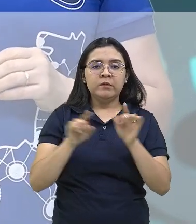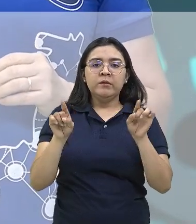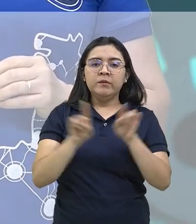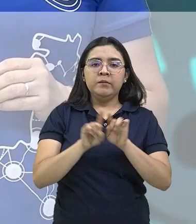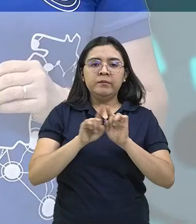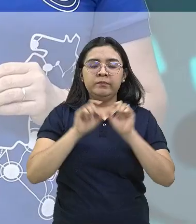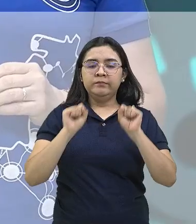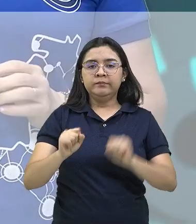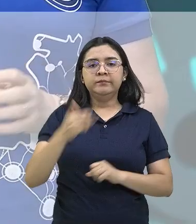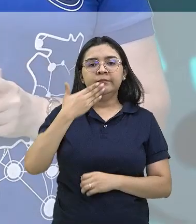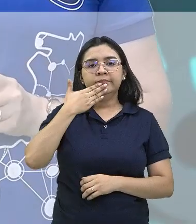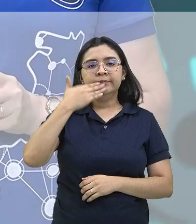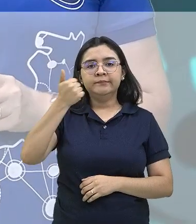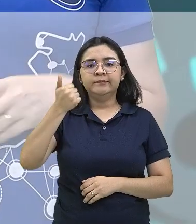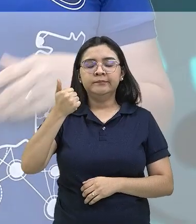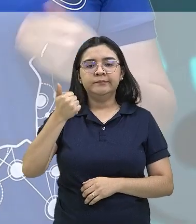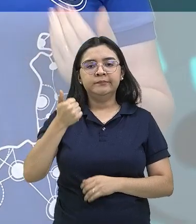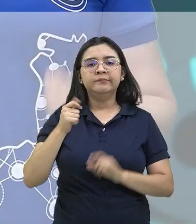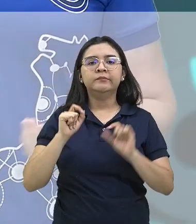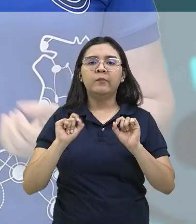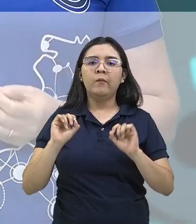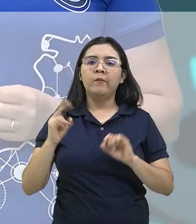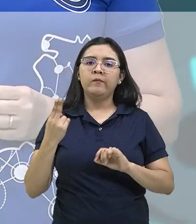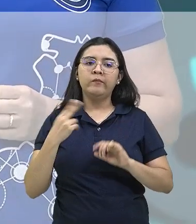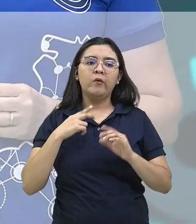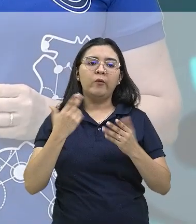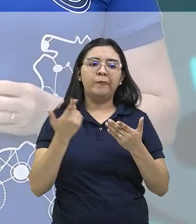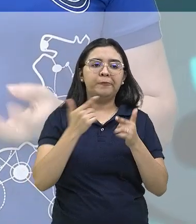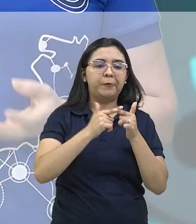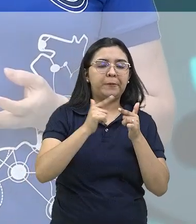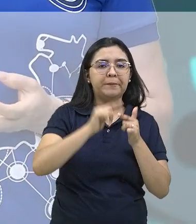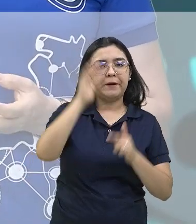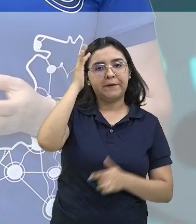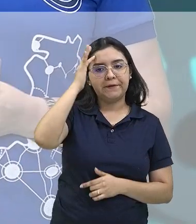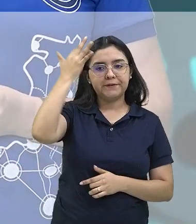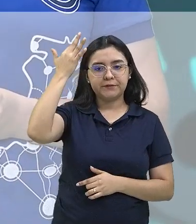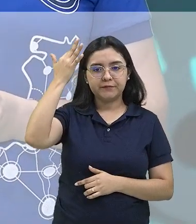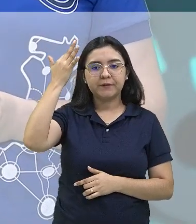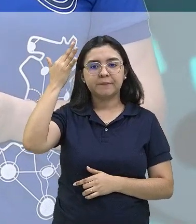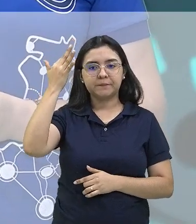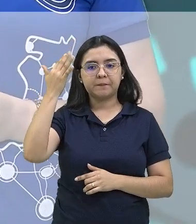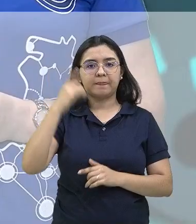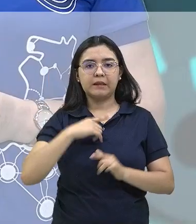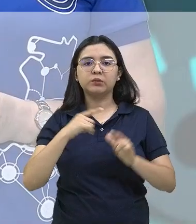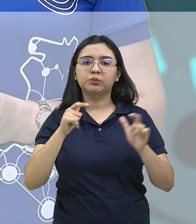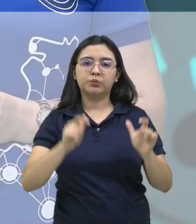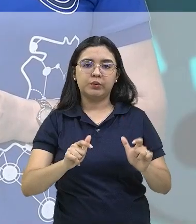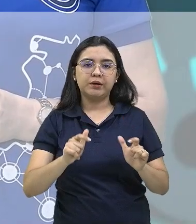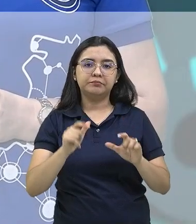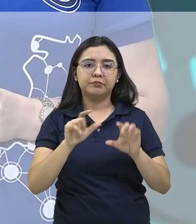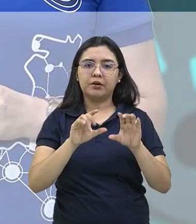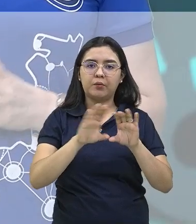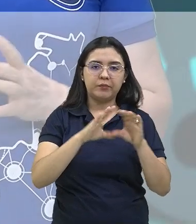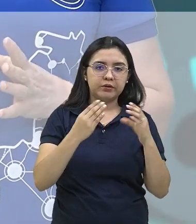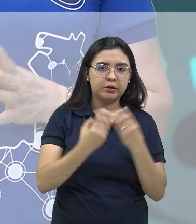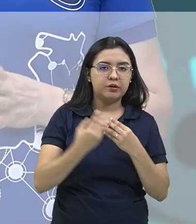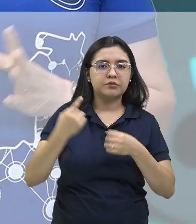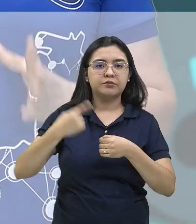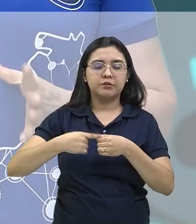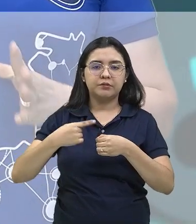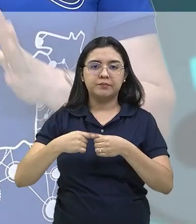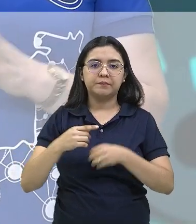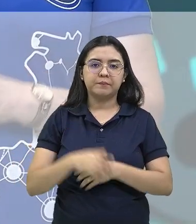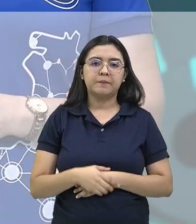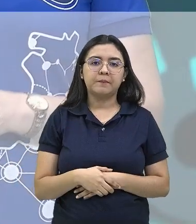pode melhorar ou resolver determinados problemas que estão ocorrendo em uma determinada localidade.